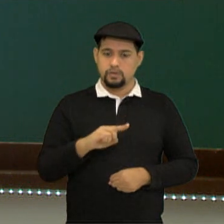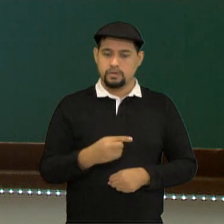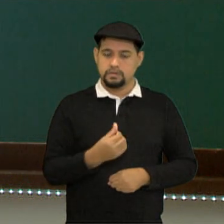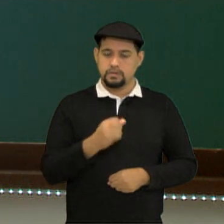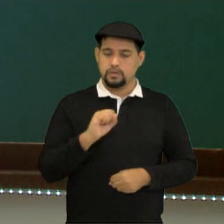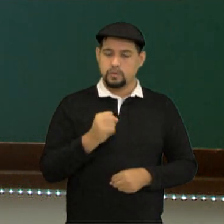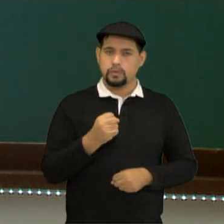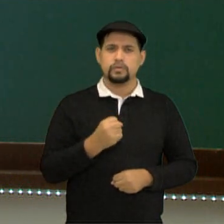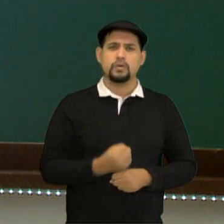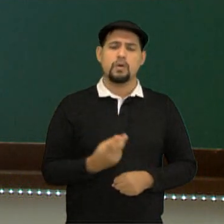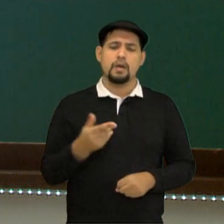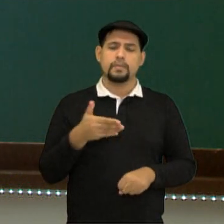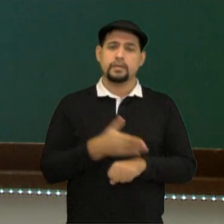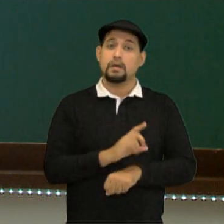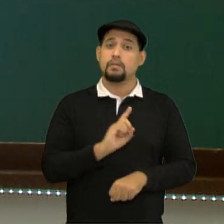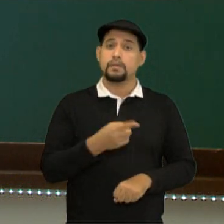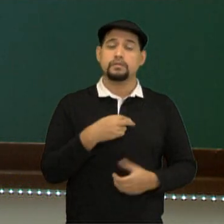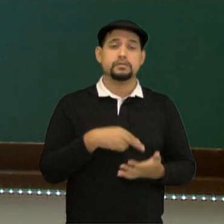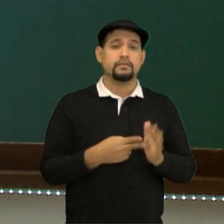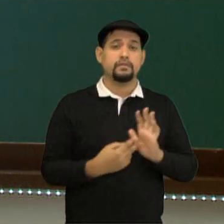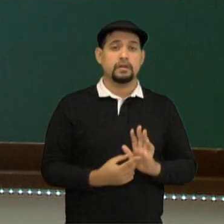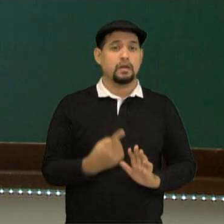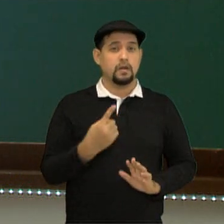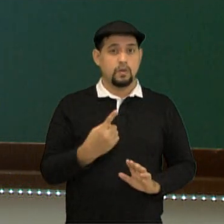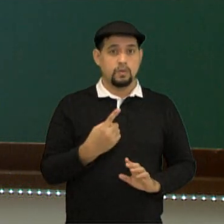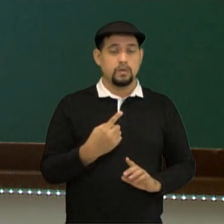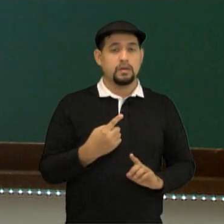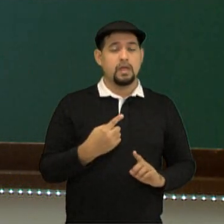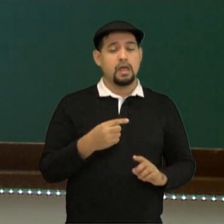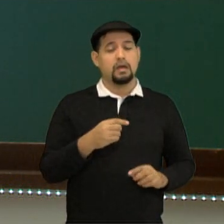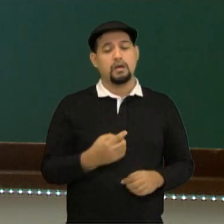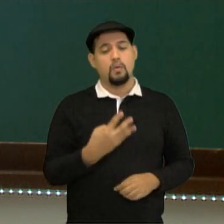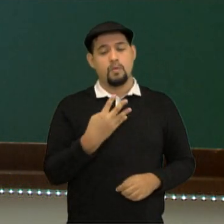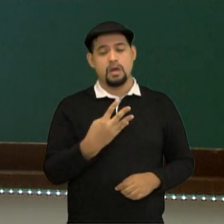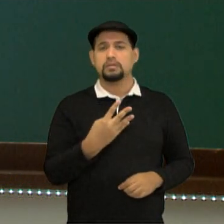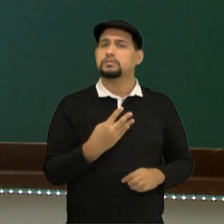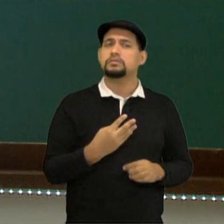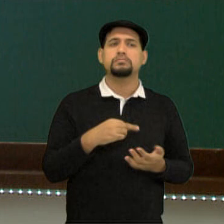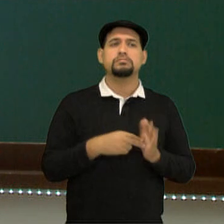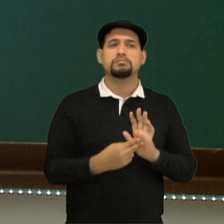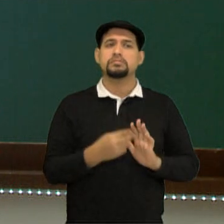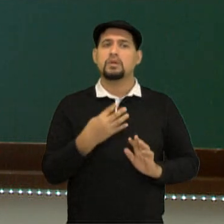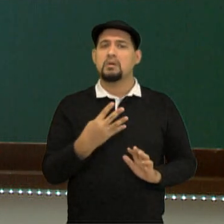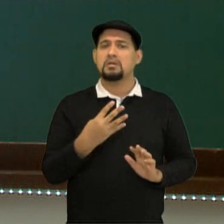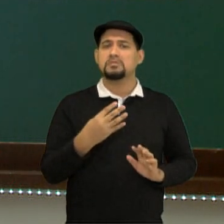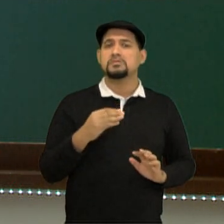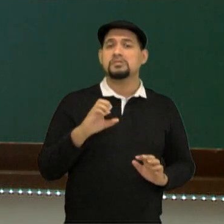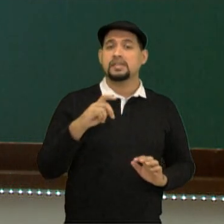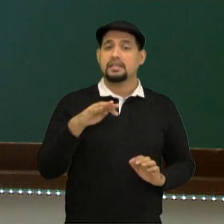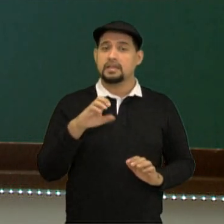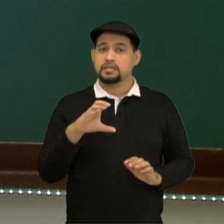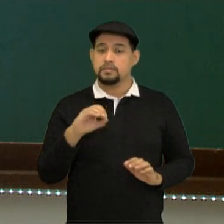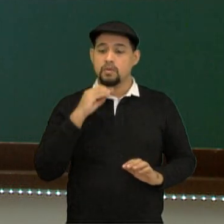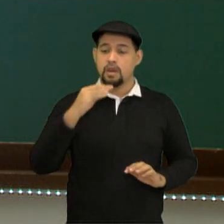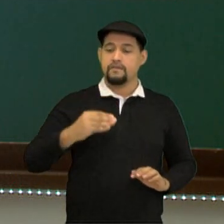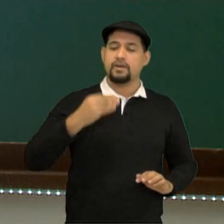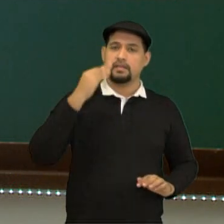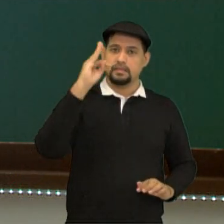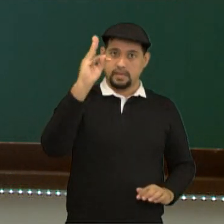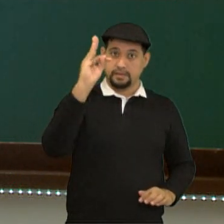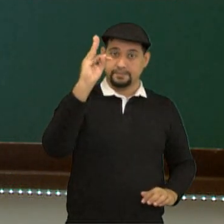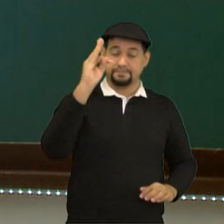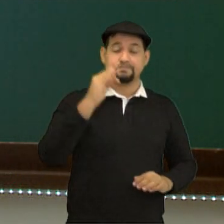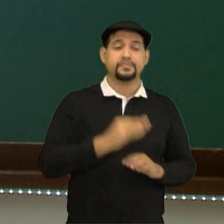1.731,68, o capital que é 1.000, 1 mais a taxa 4 centésimos elevado a t. Esse 1.000